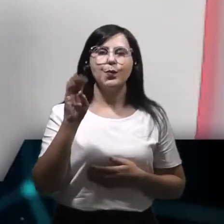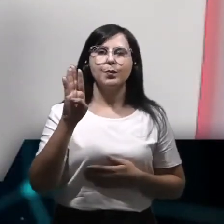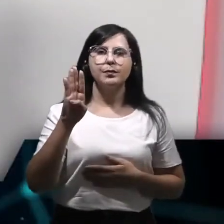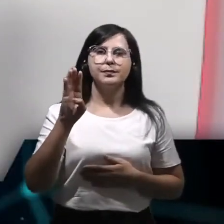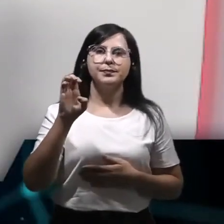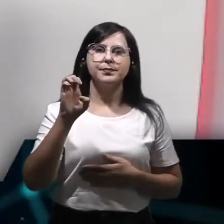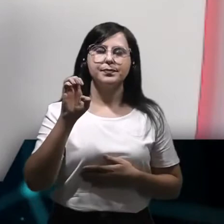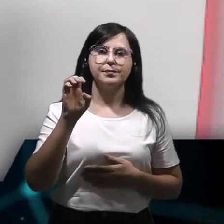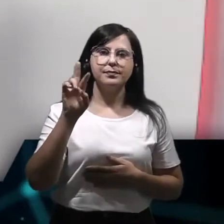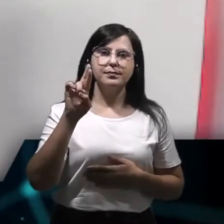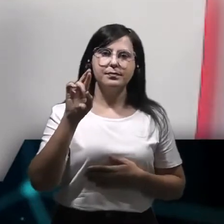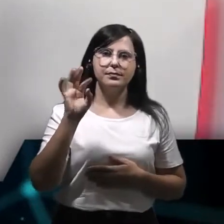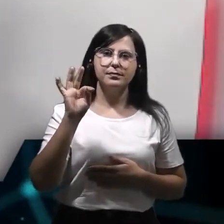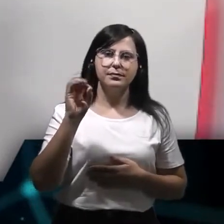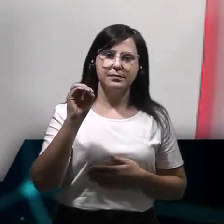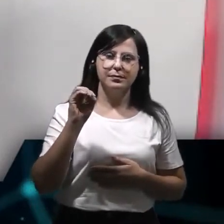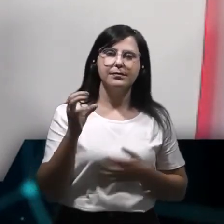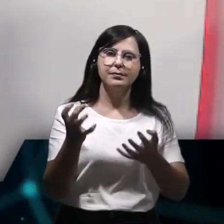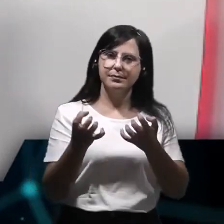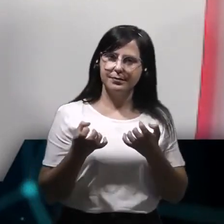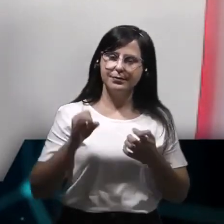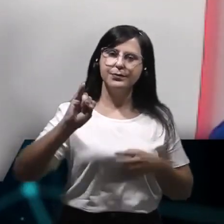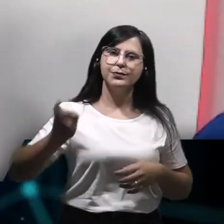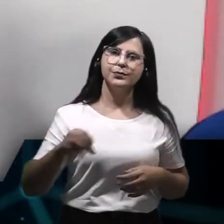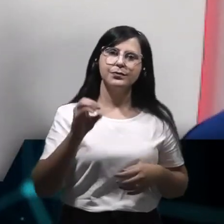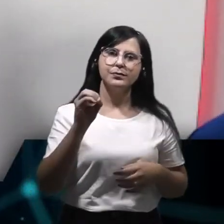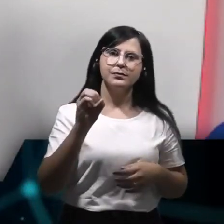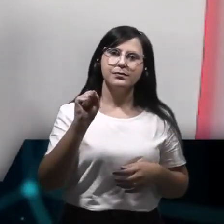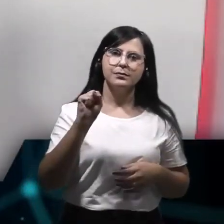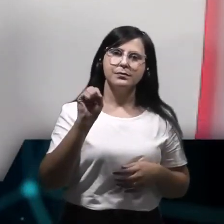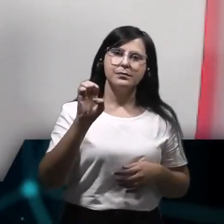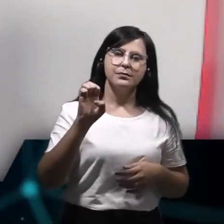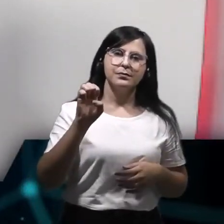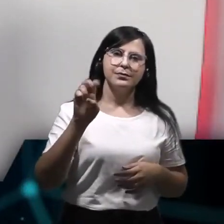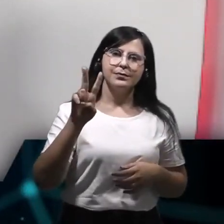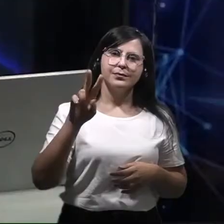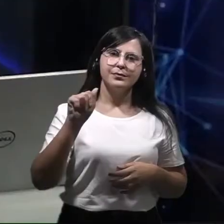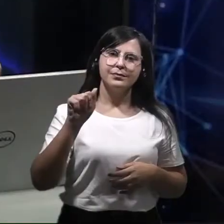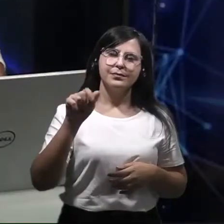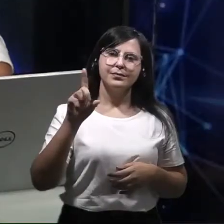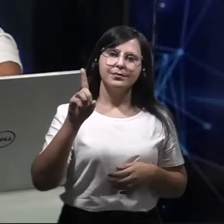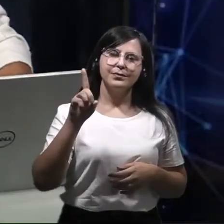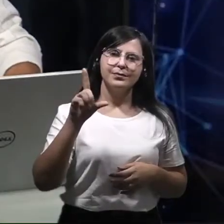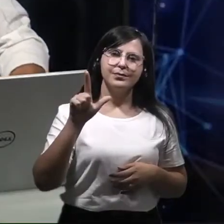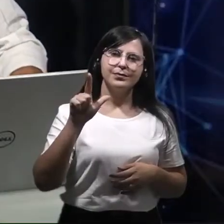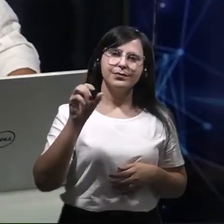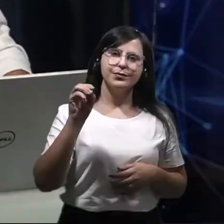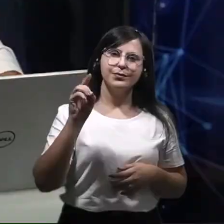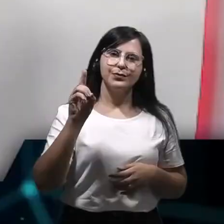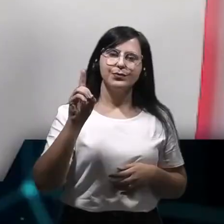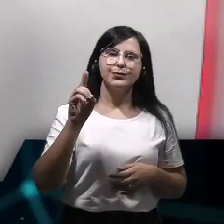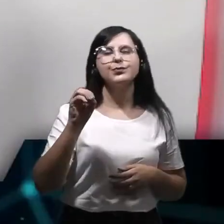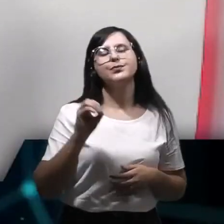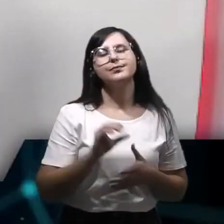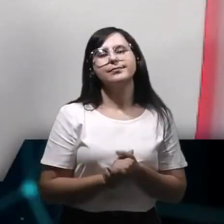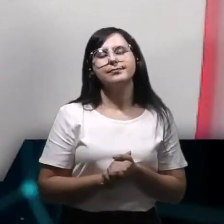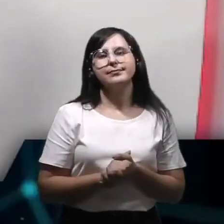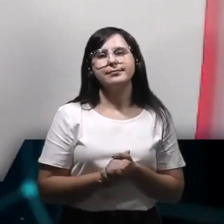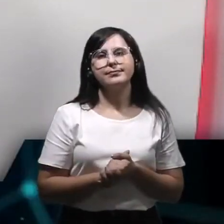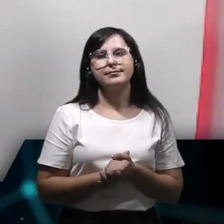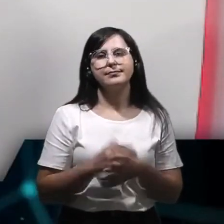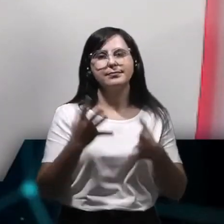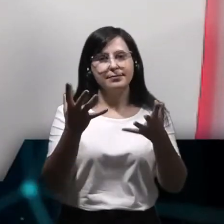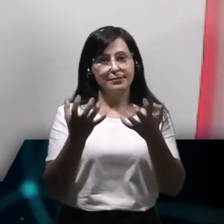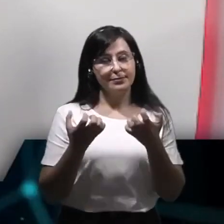vou escolher o candidato Josivaldo. O senhor tem o tempo de um minuto com o tema livre. Fica à vontade, candidato. Eu